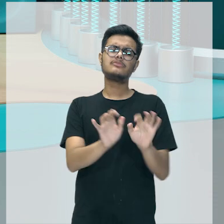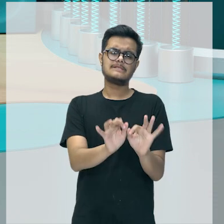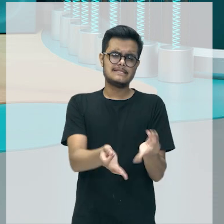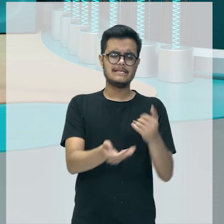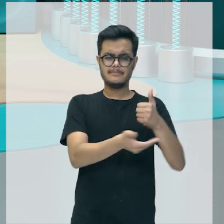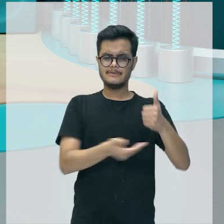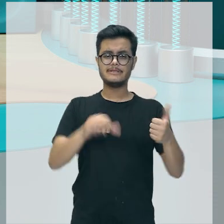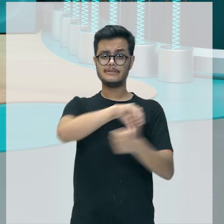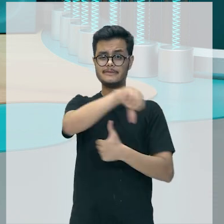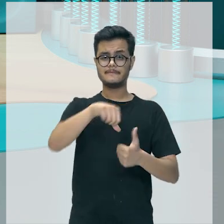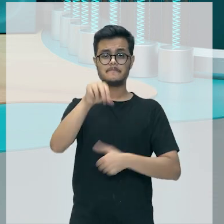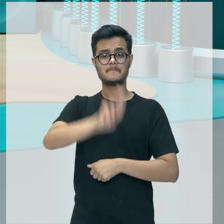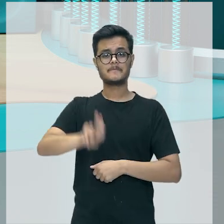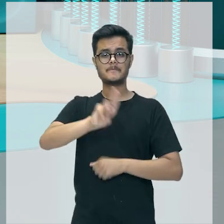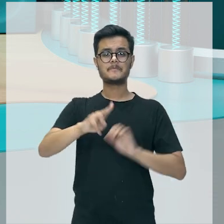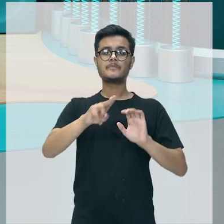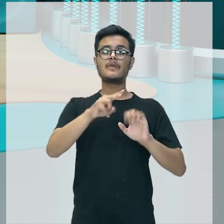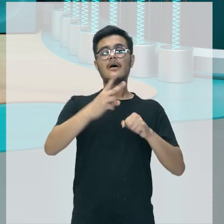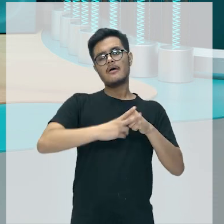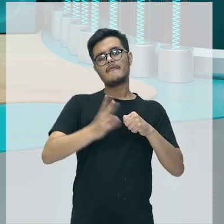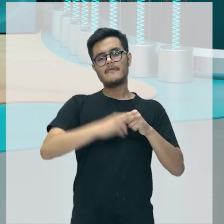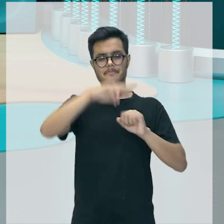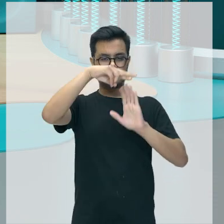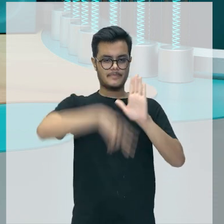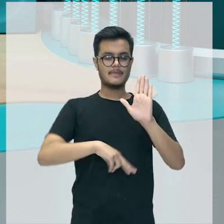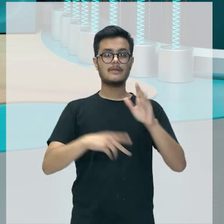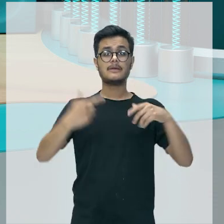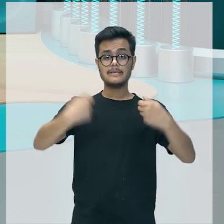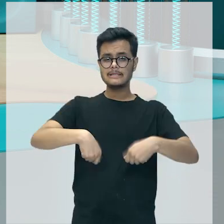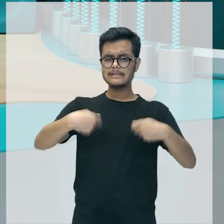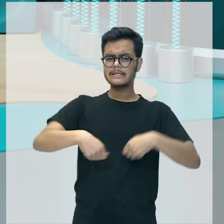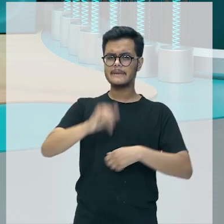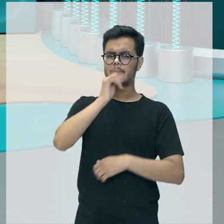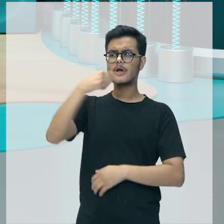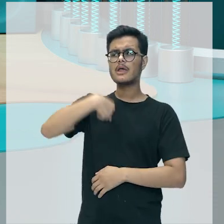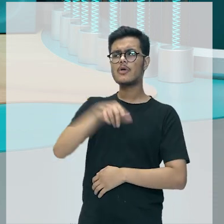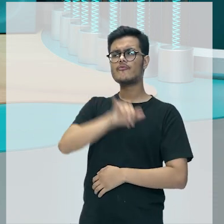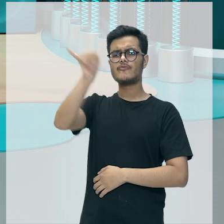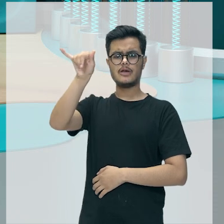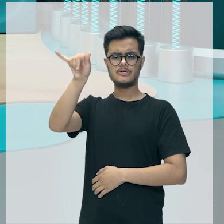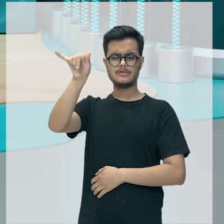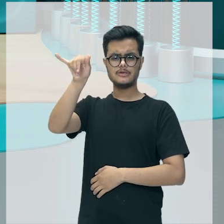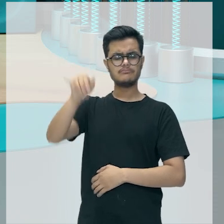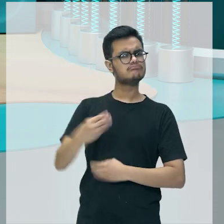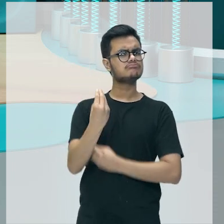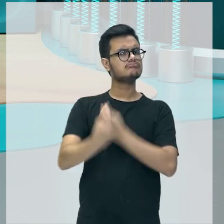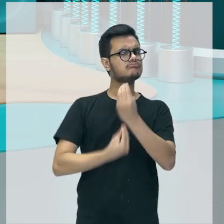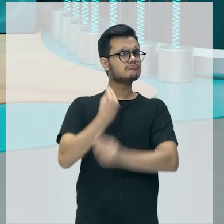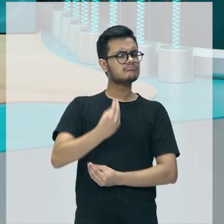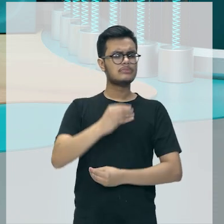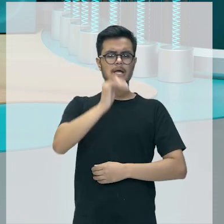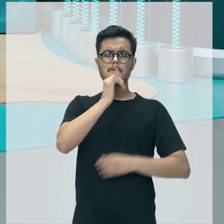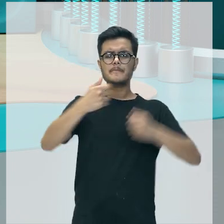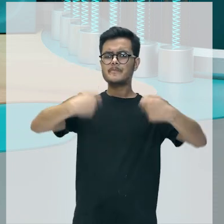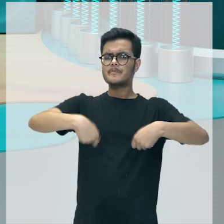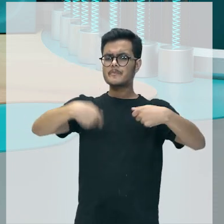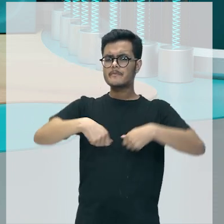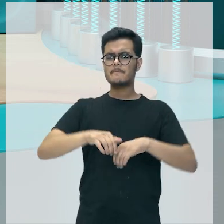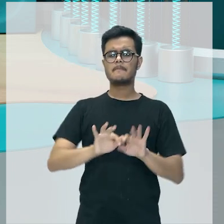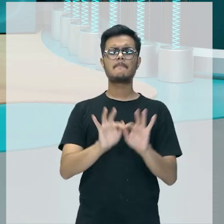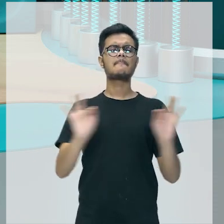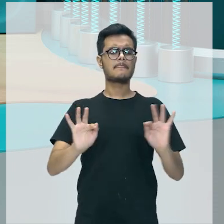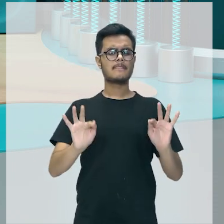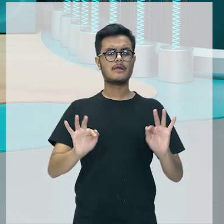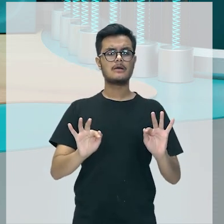foi mexido ainda. E aí que eu quero dizer que eu viajei no final de semana. Por exemplo, eu vou